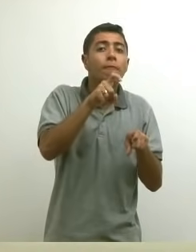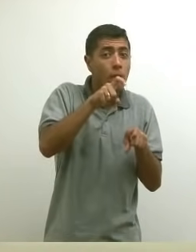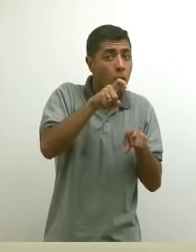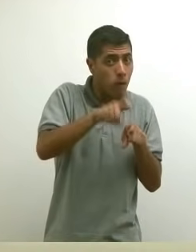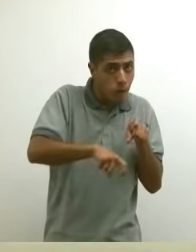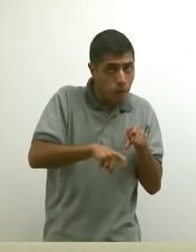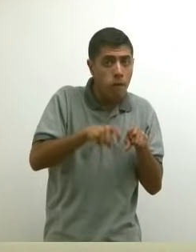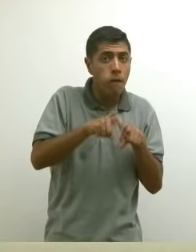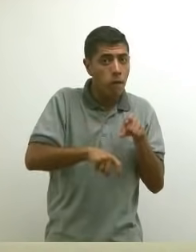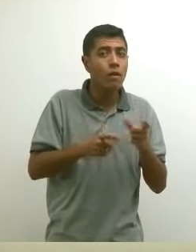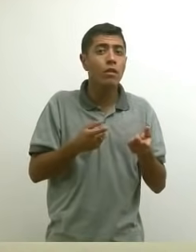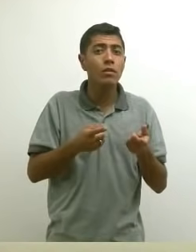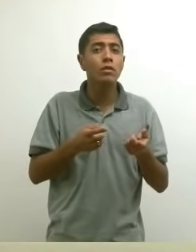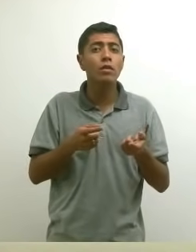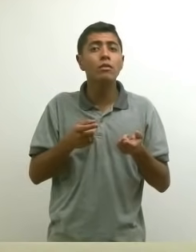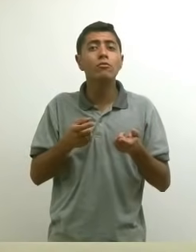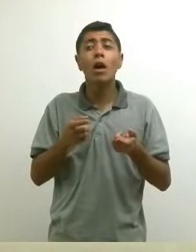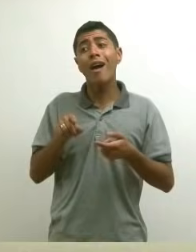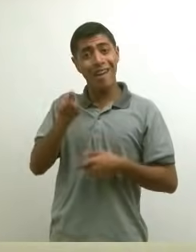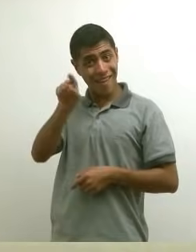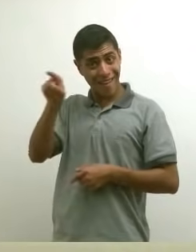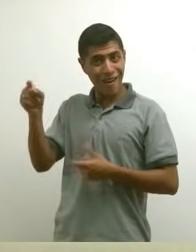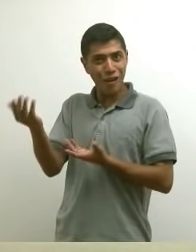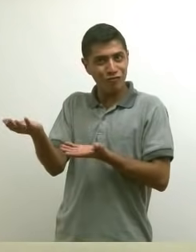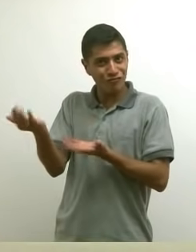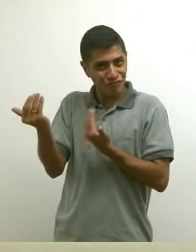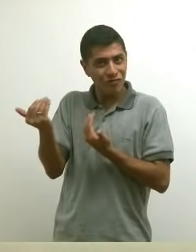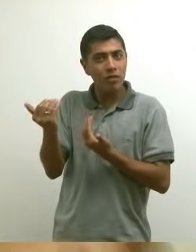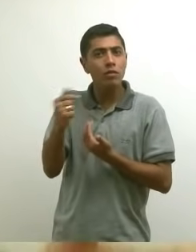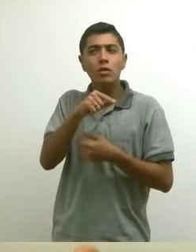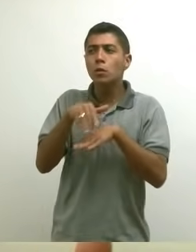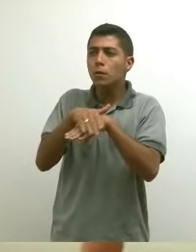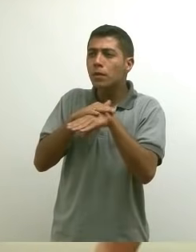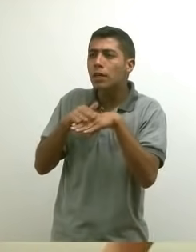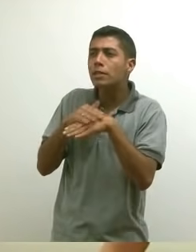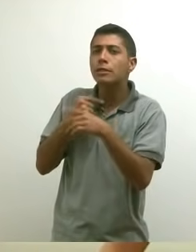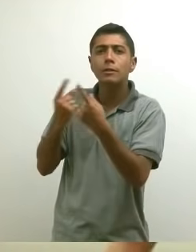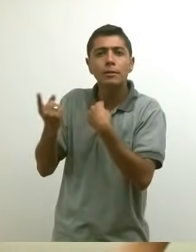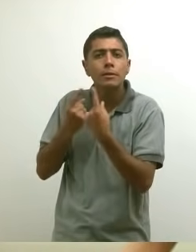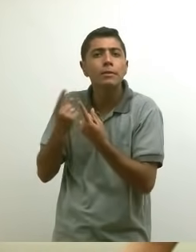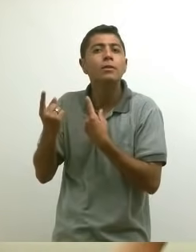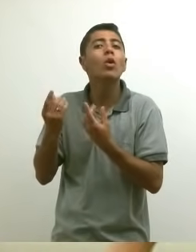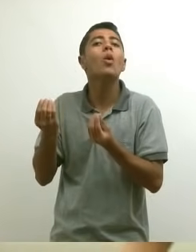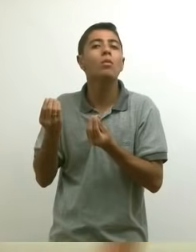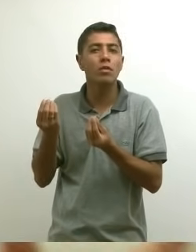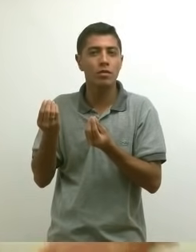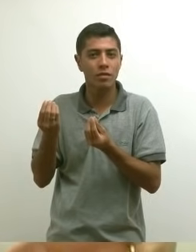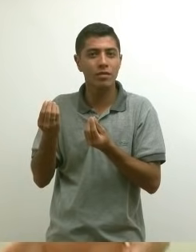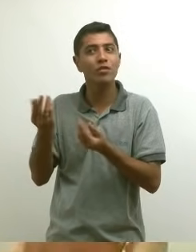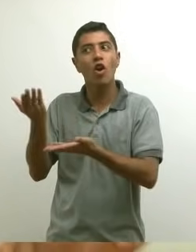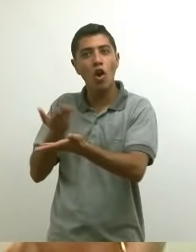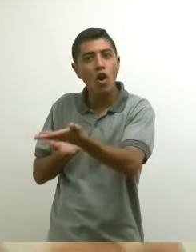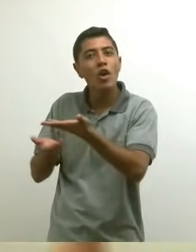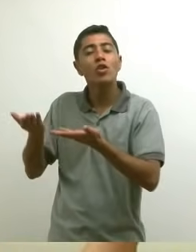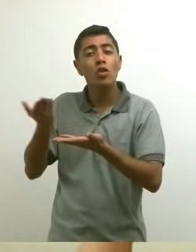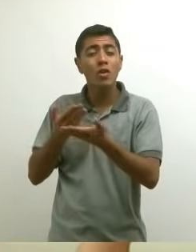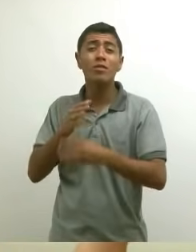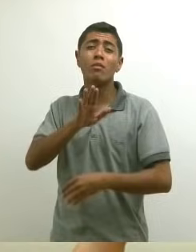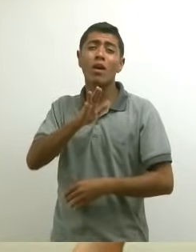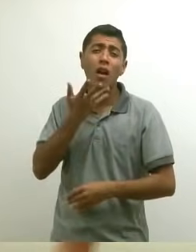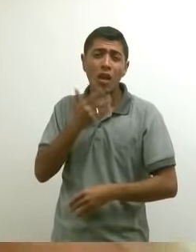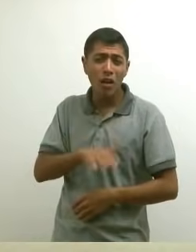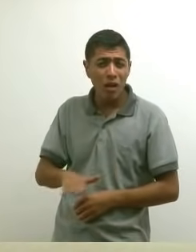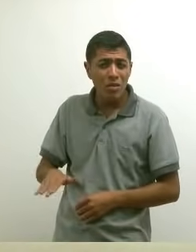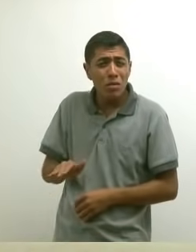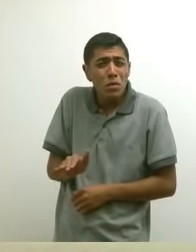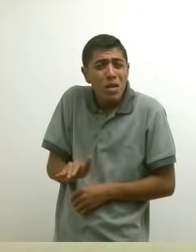começar com adolescente outras visões de mundo sempre uma troca uma criança pequena acho que o silêncio e essas poucas pedras são